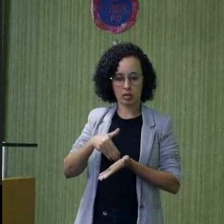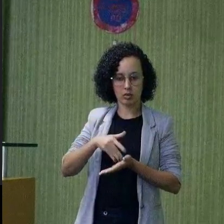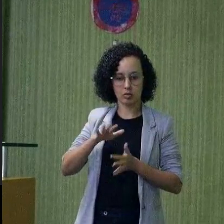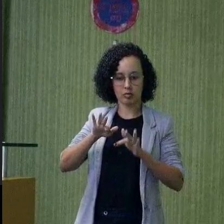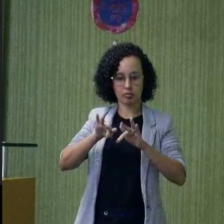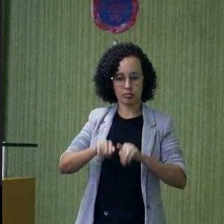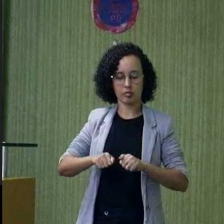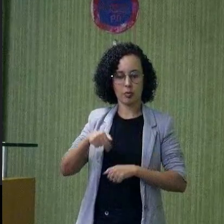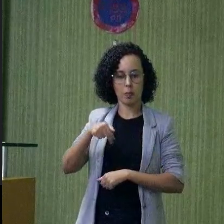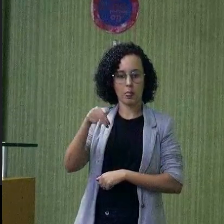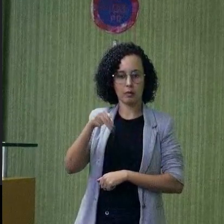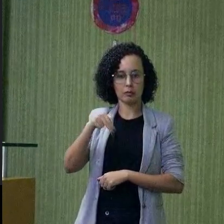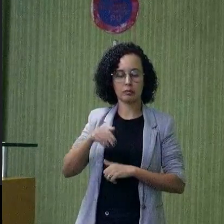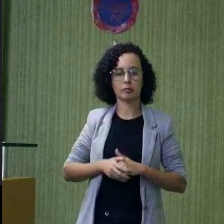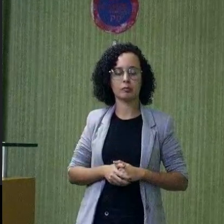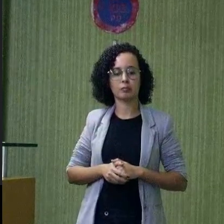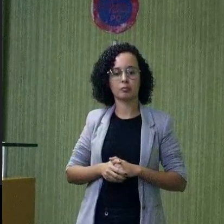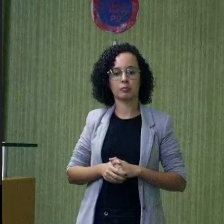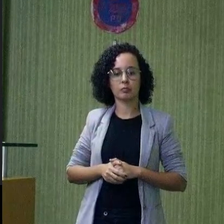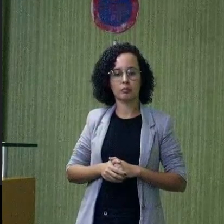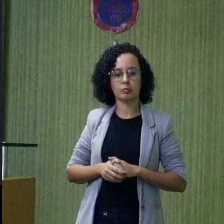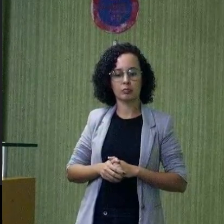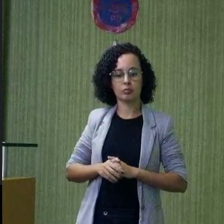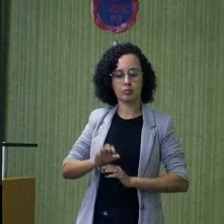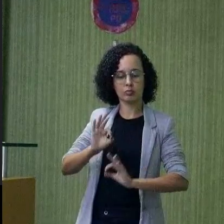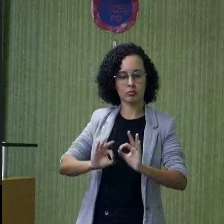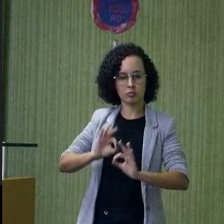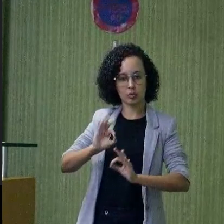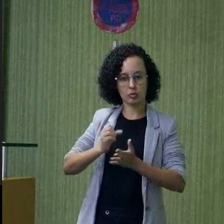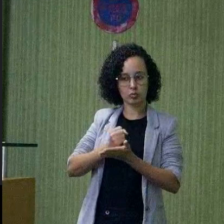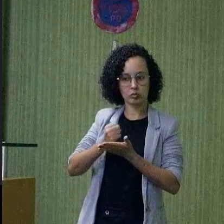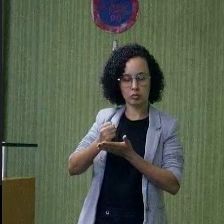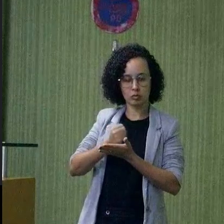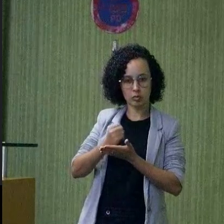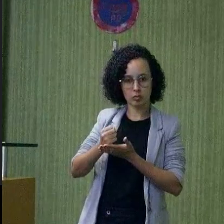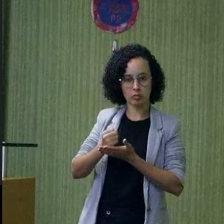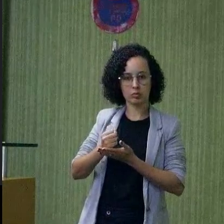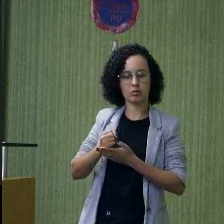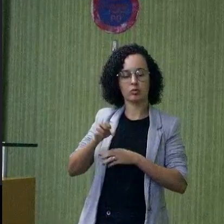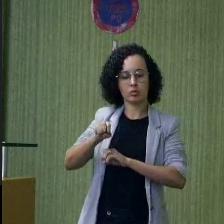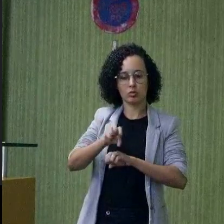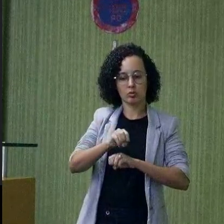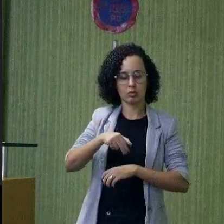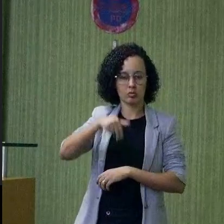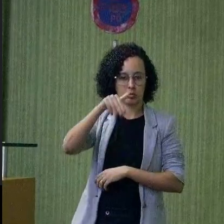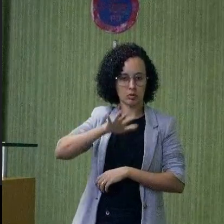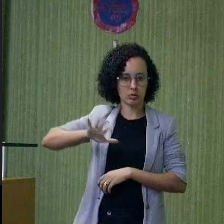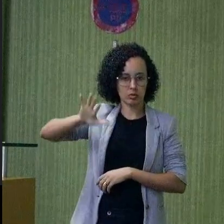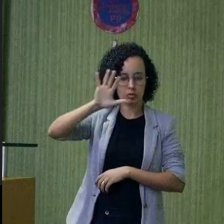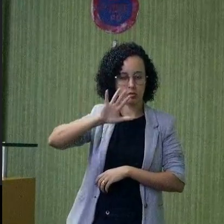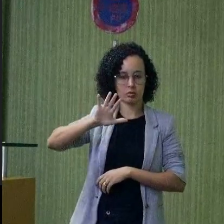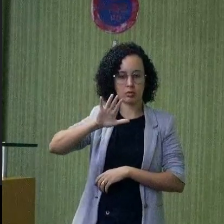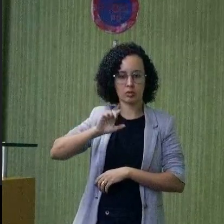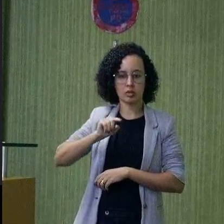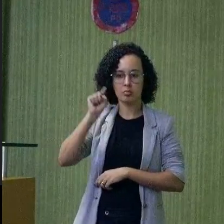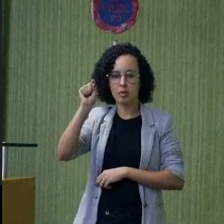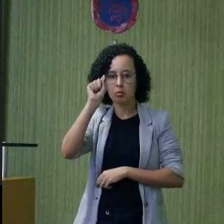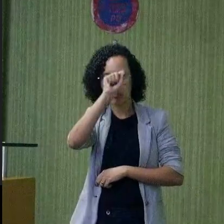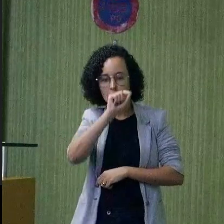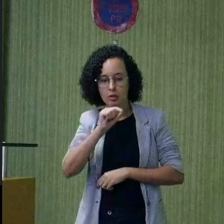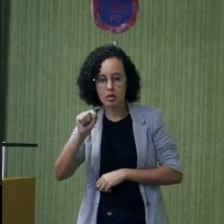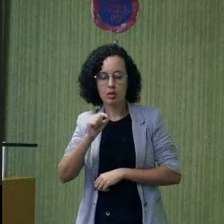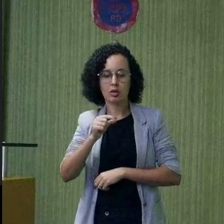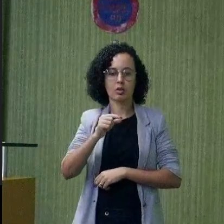e produziu então um documento diagnóstico da Educação Nacional né que mapeou aí 18 grandes